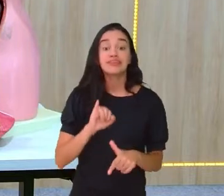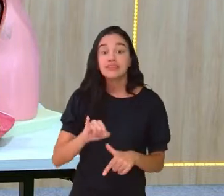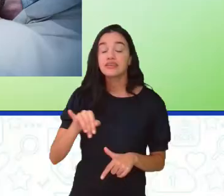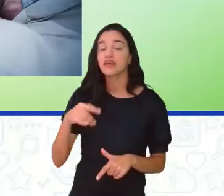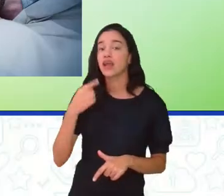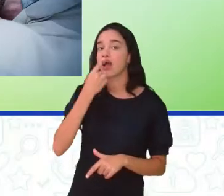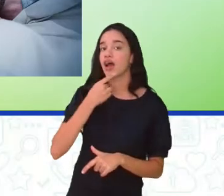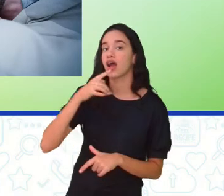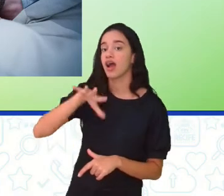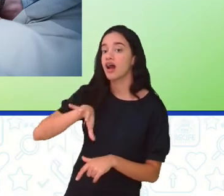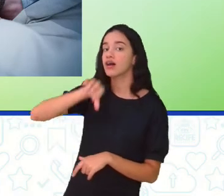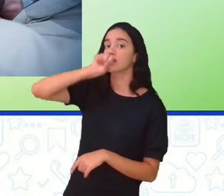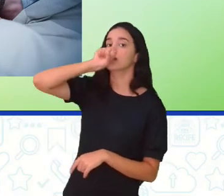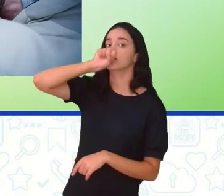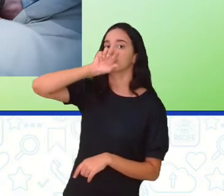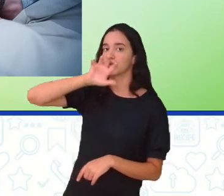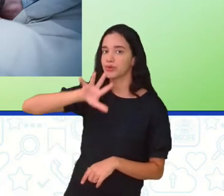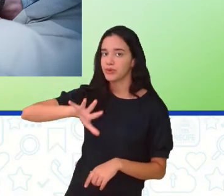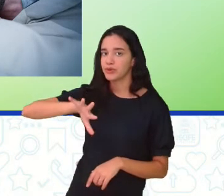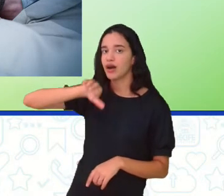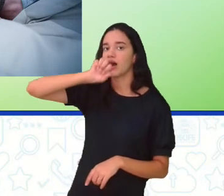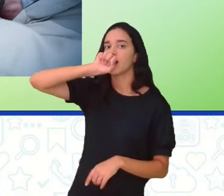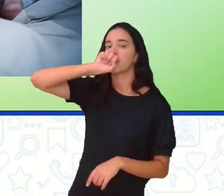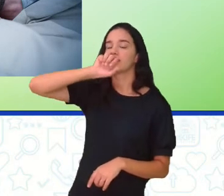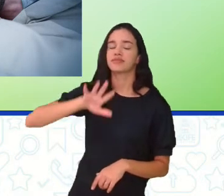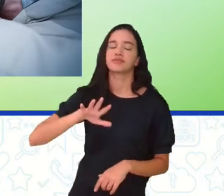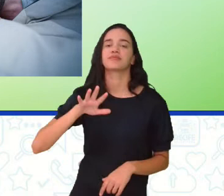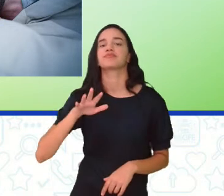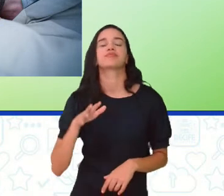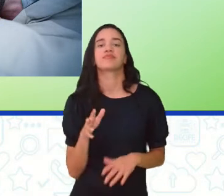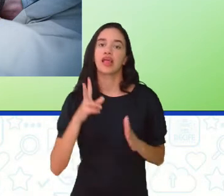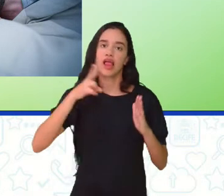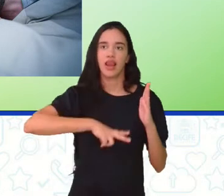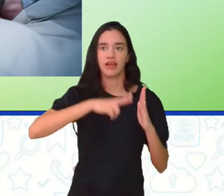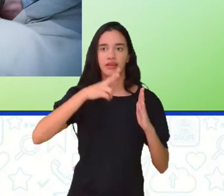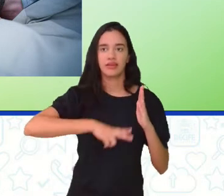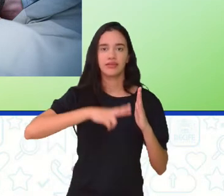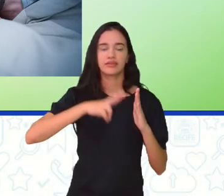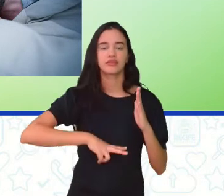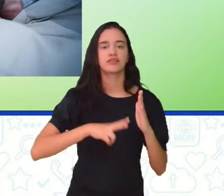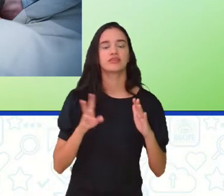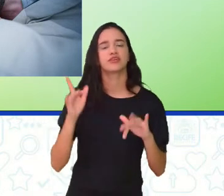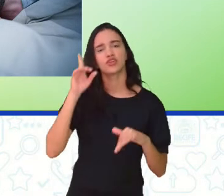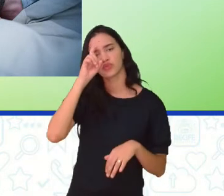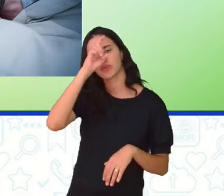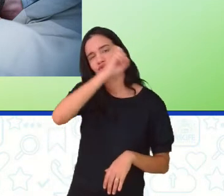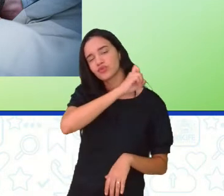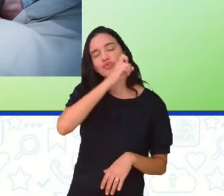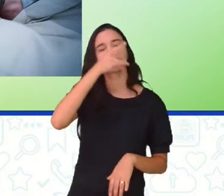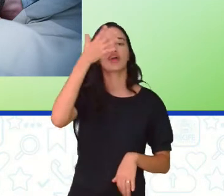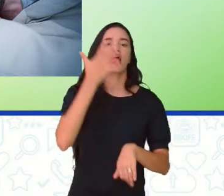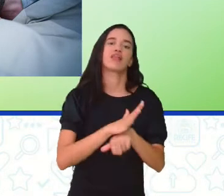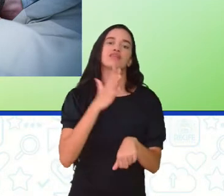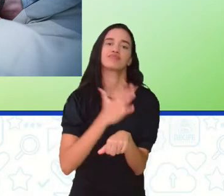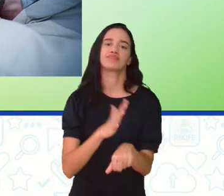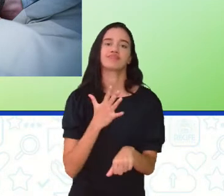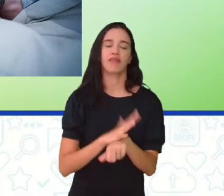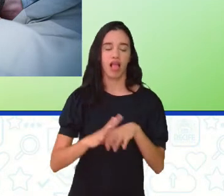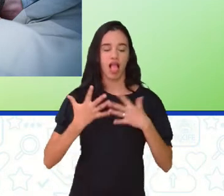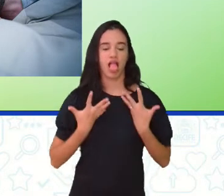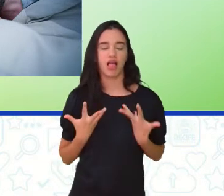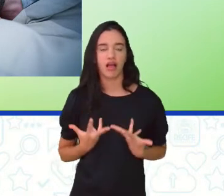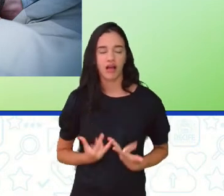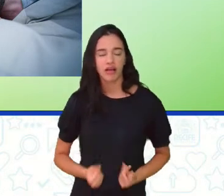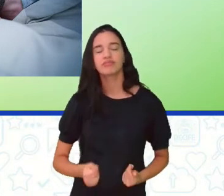pela boca. Então, aí, acompanhe comigo aí a leitura. Dificuldade de realizar atividade física, vai cansar